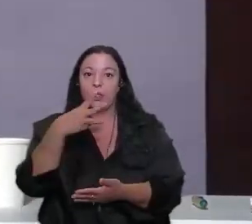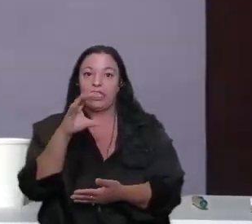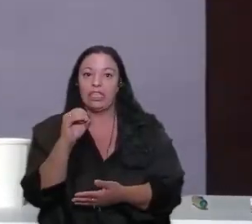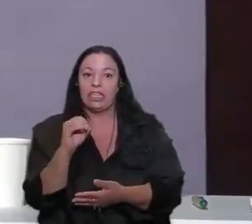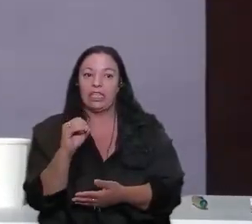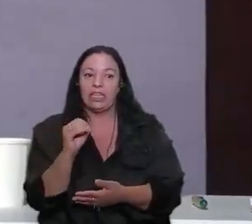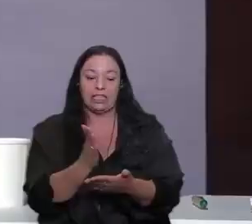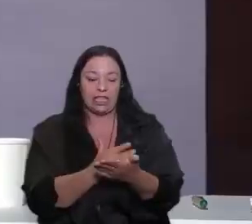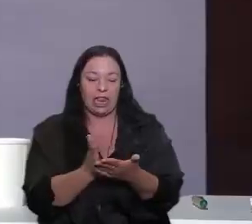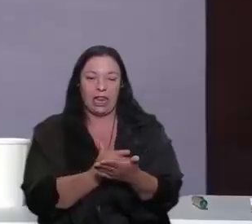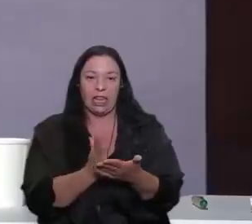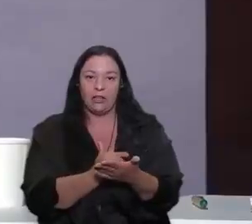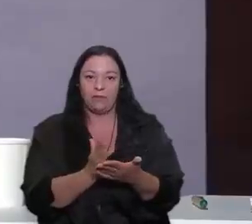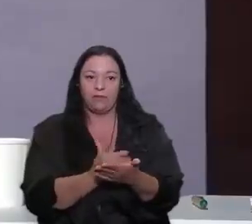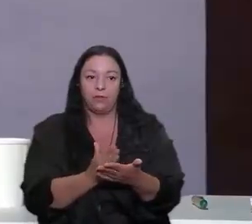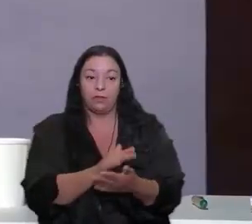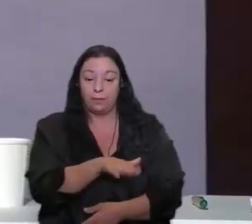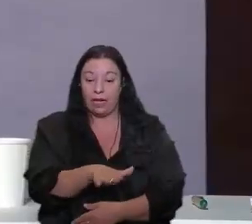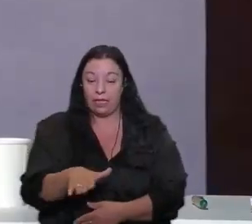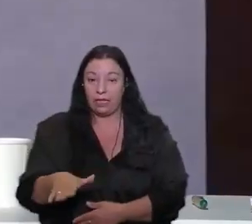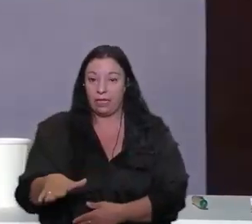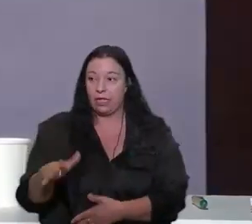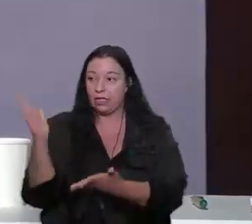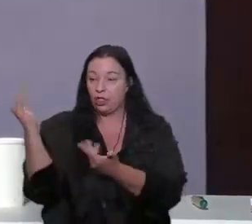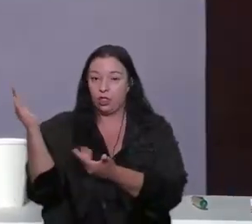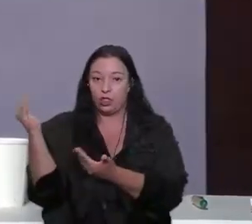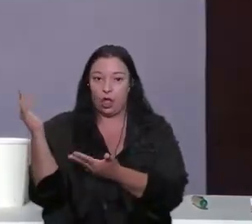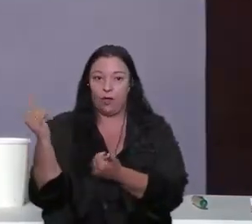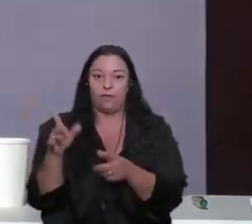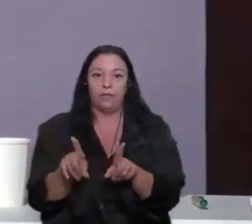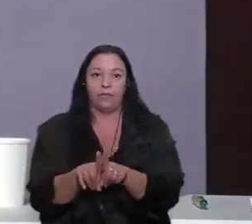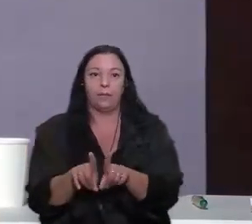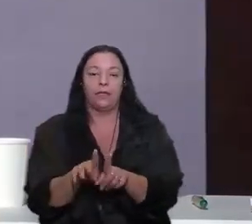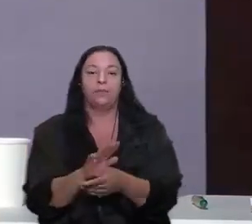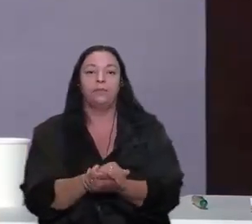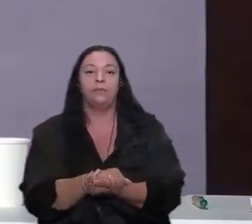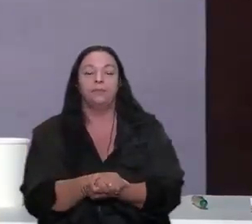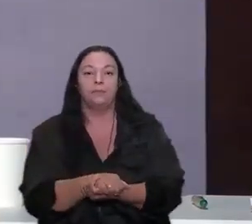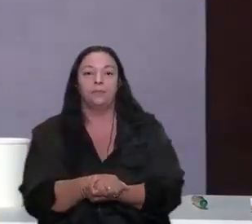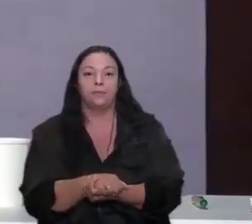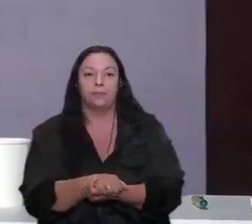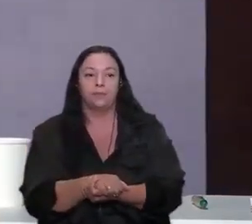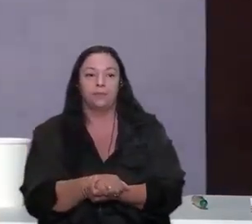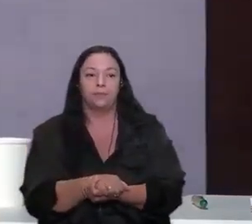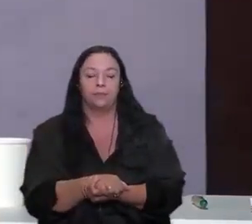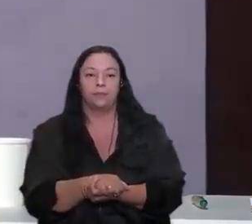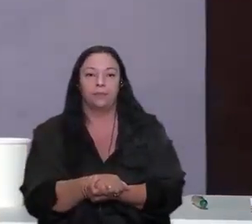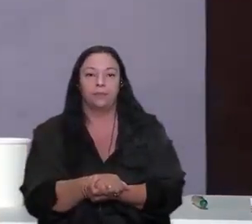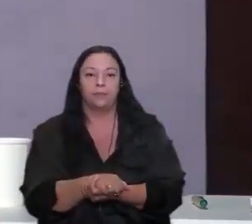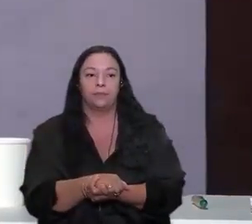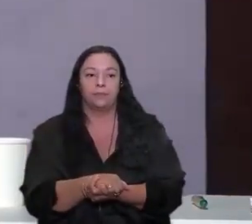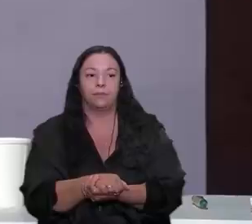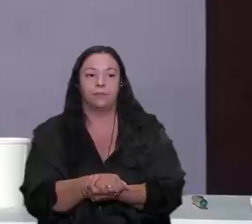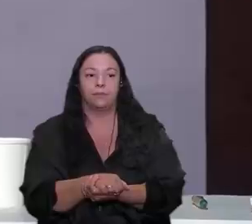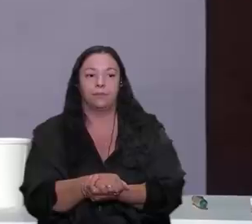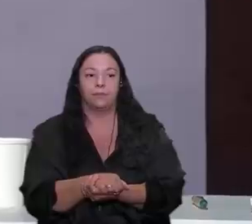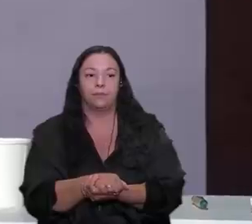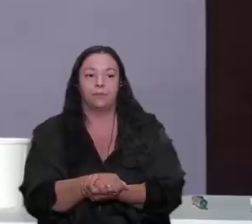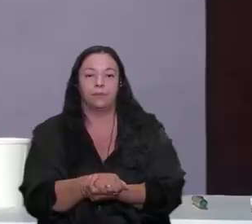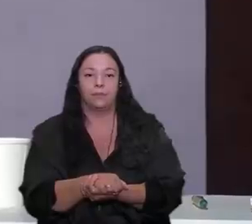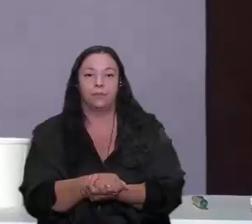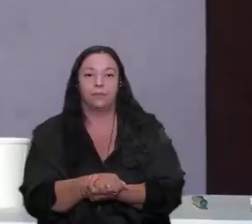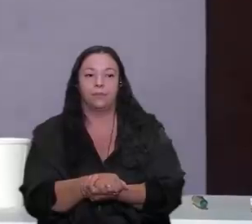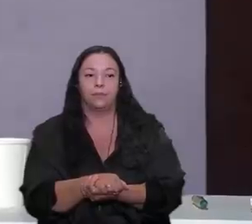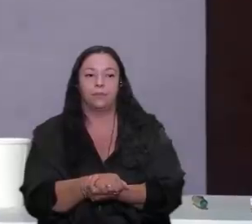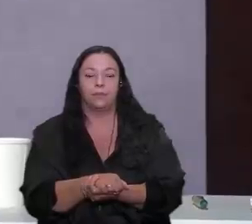uma juventude, para crianças e jovens. Então, eu gostaria de saber como eu quero que vocês façam um